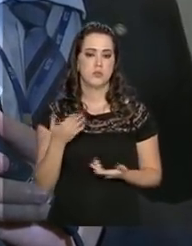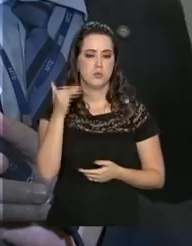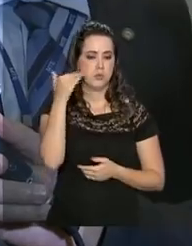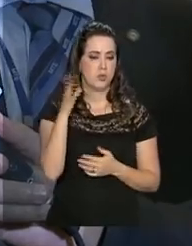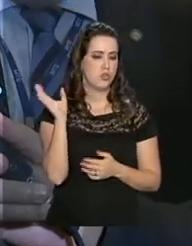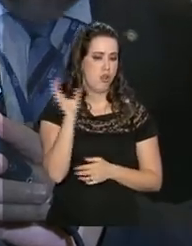imediato